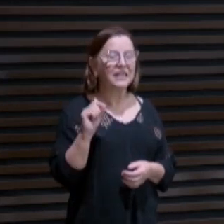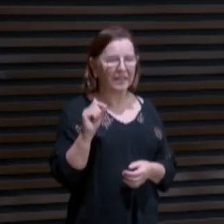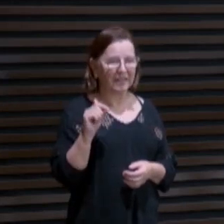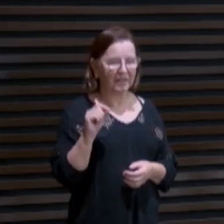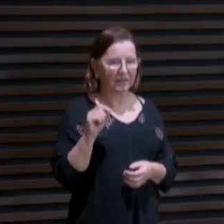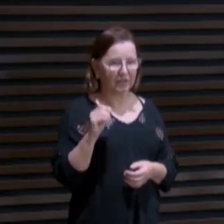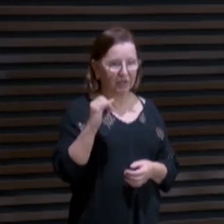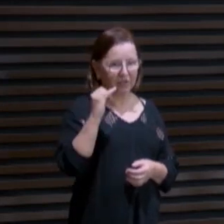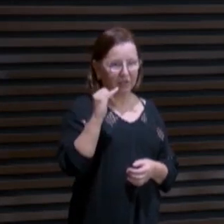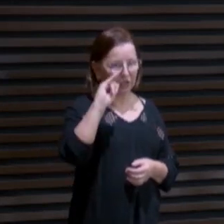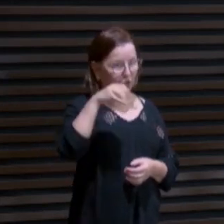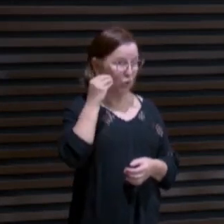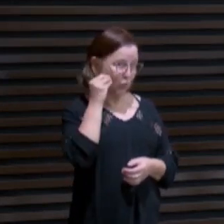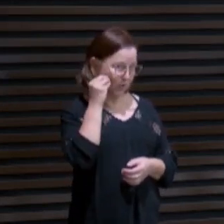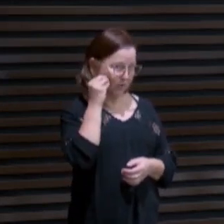Judas?